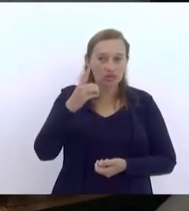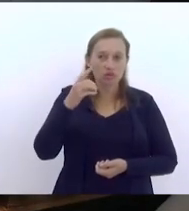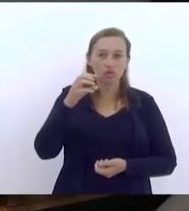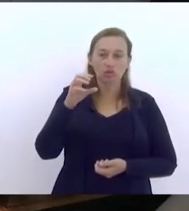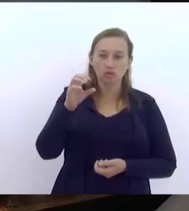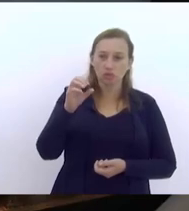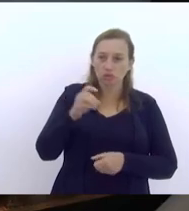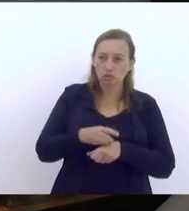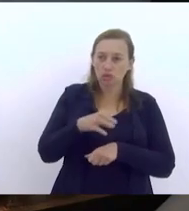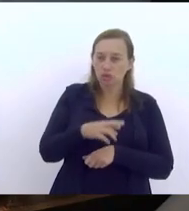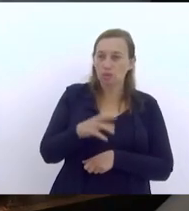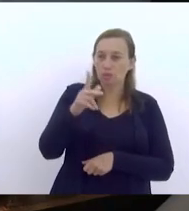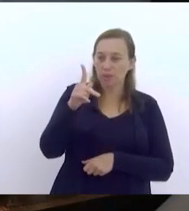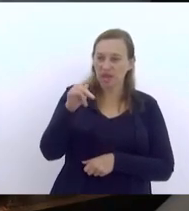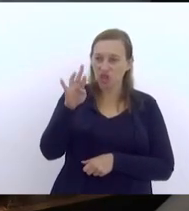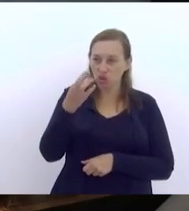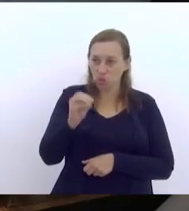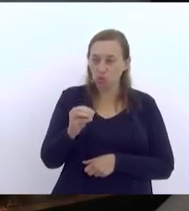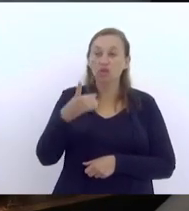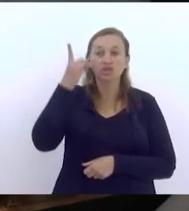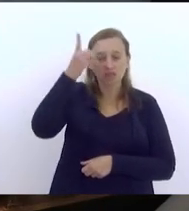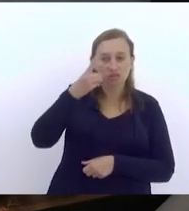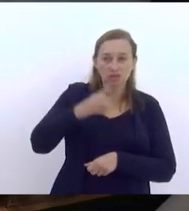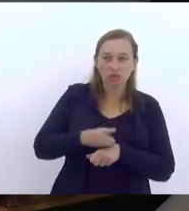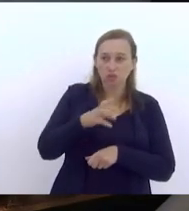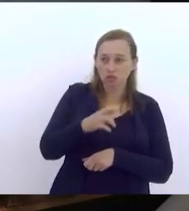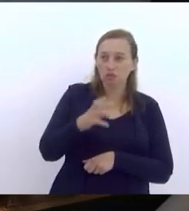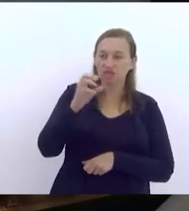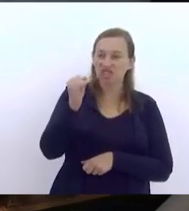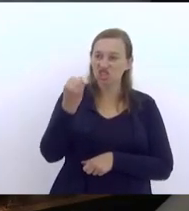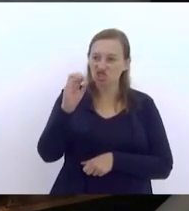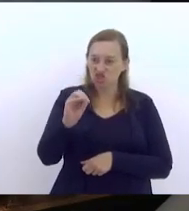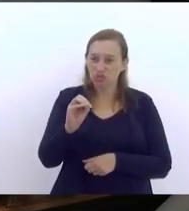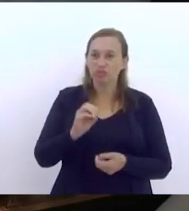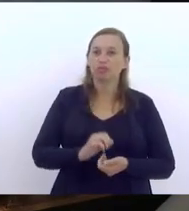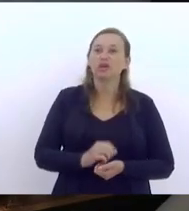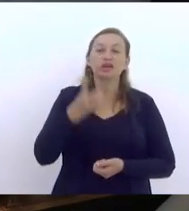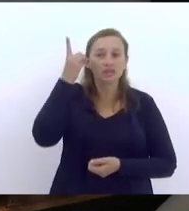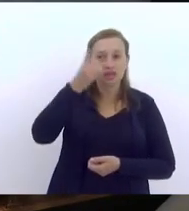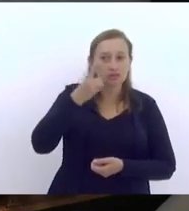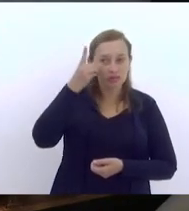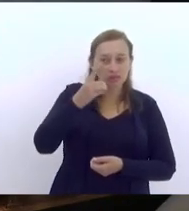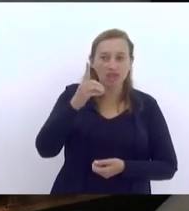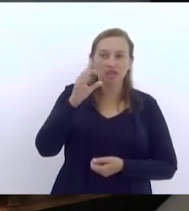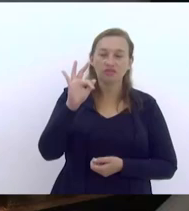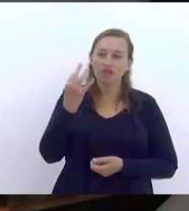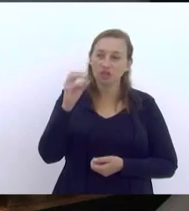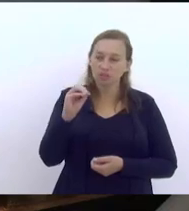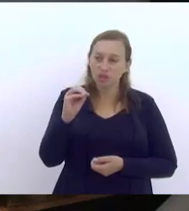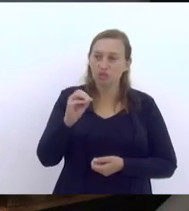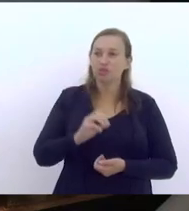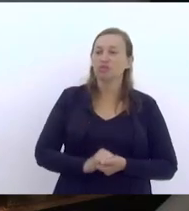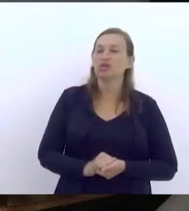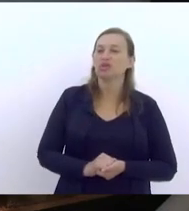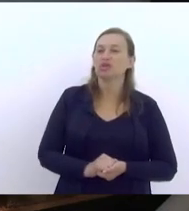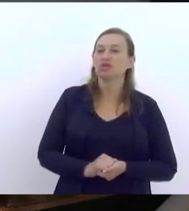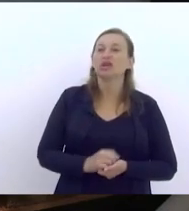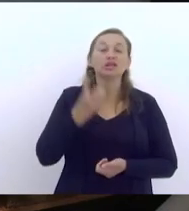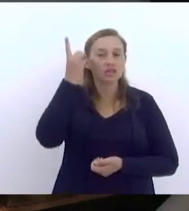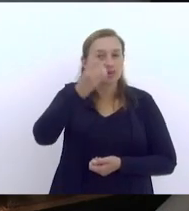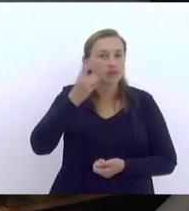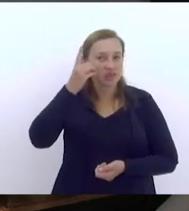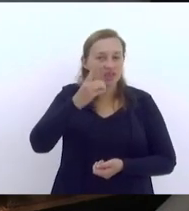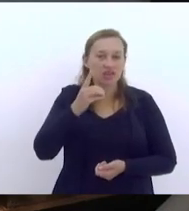Pedro Ricardo. Deputado doutor Serginho. Deputado Filipinho Raves.